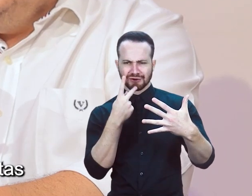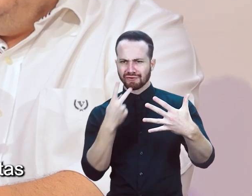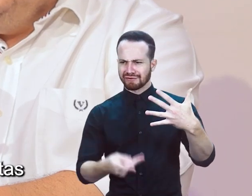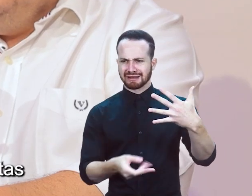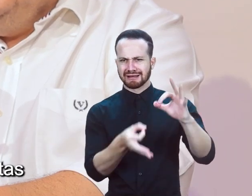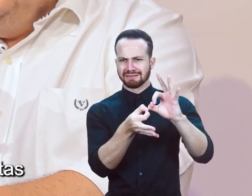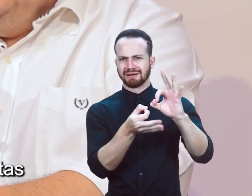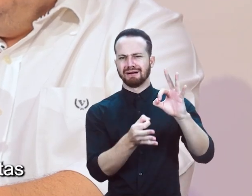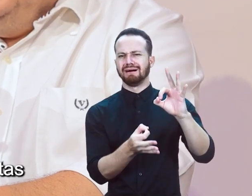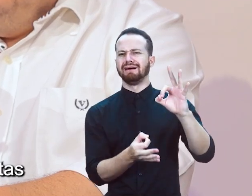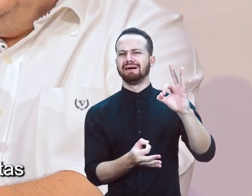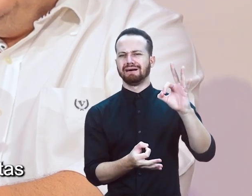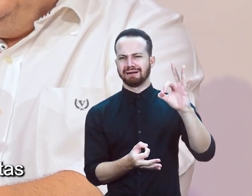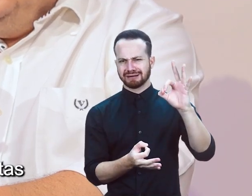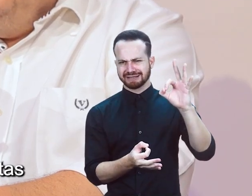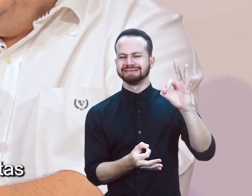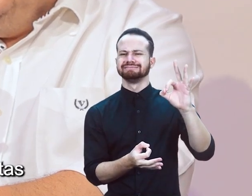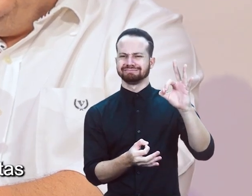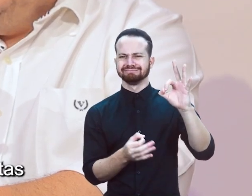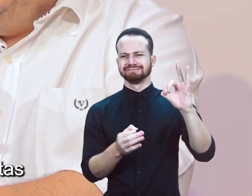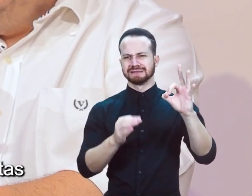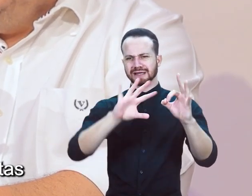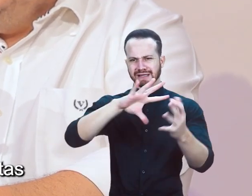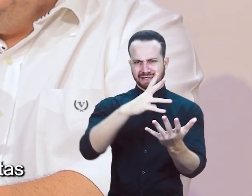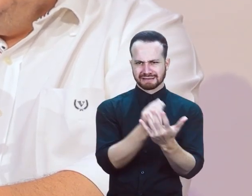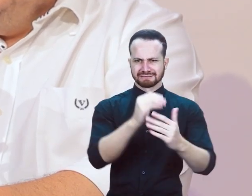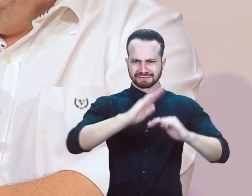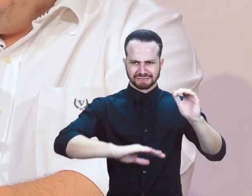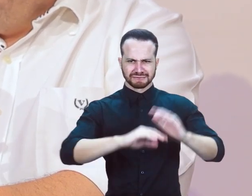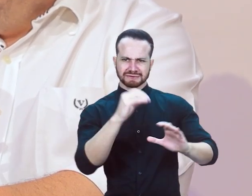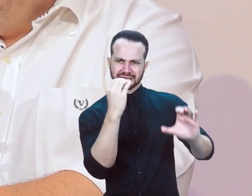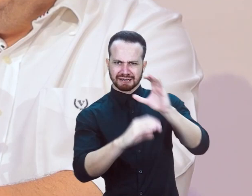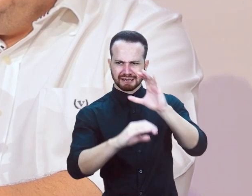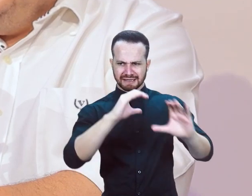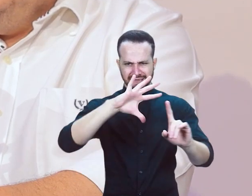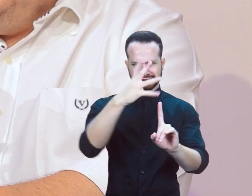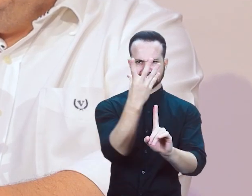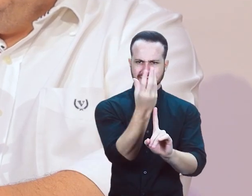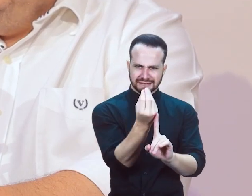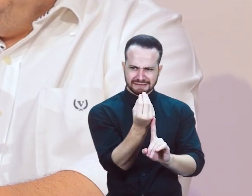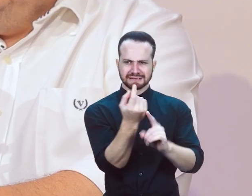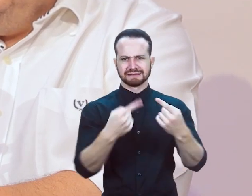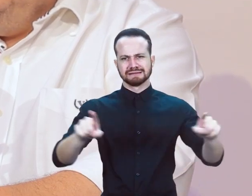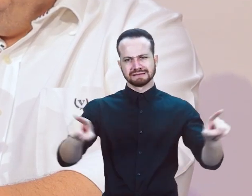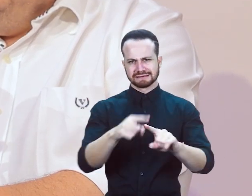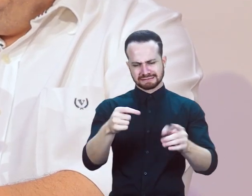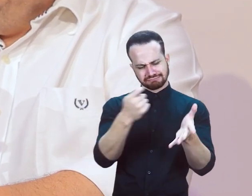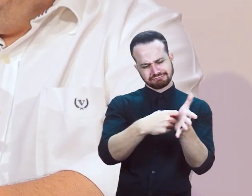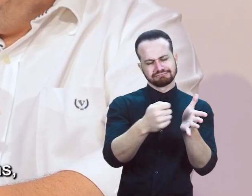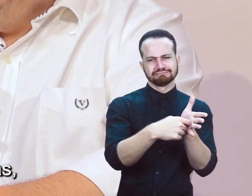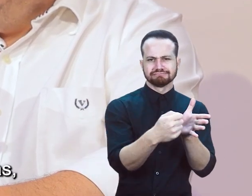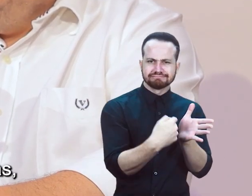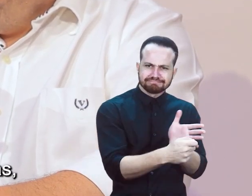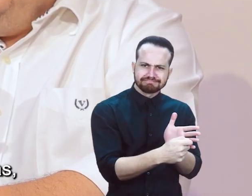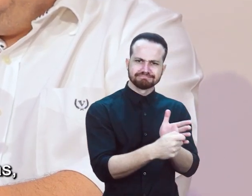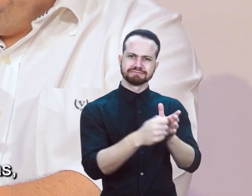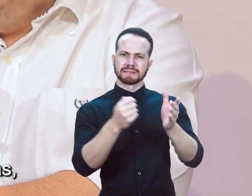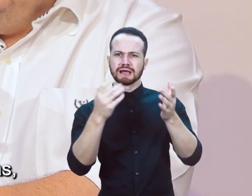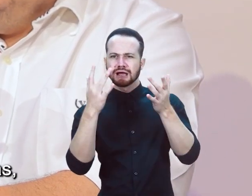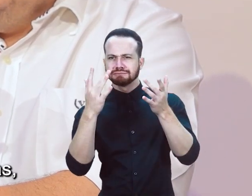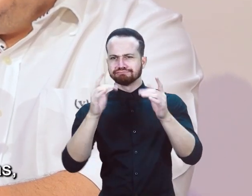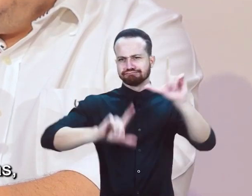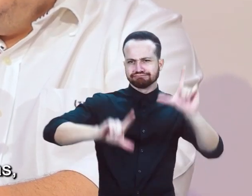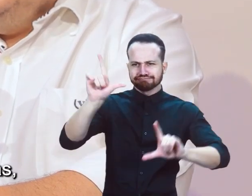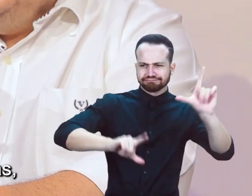aqui, nós temos uma gama de artistas da música, da escrita, das